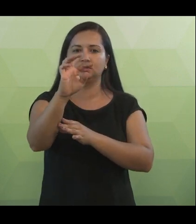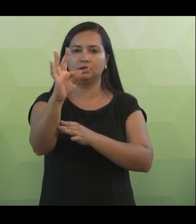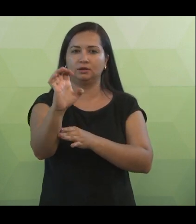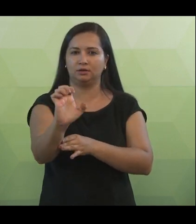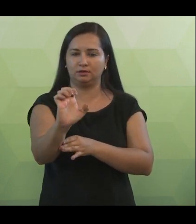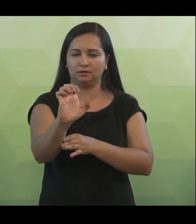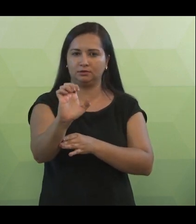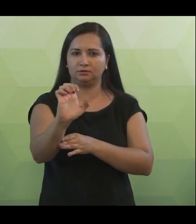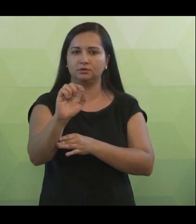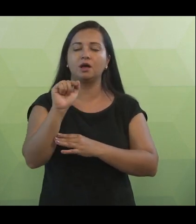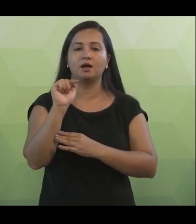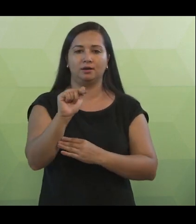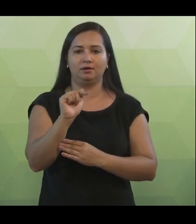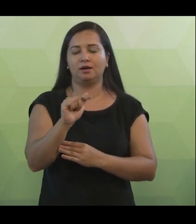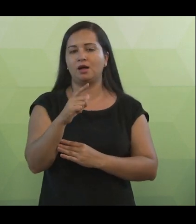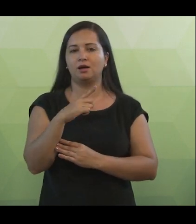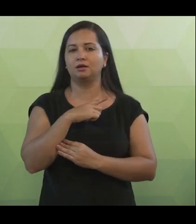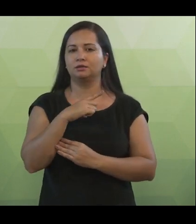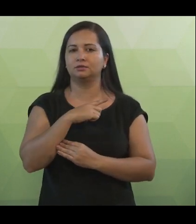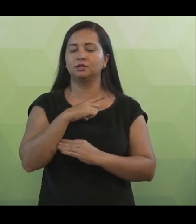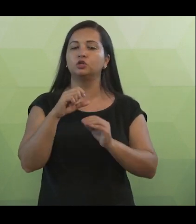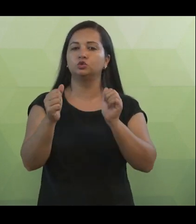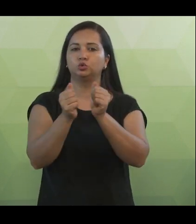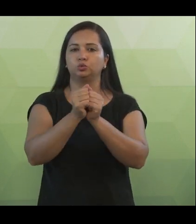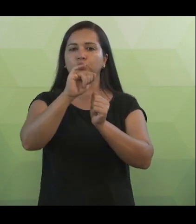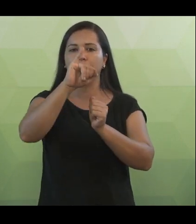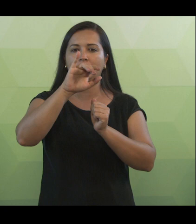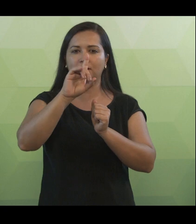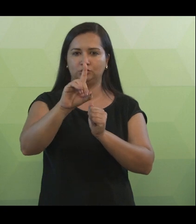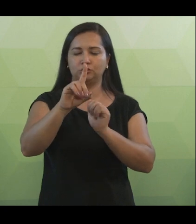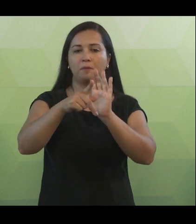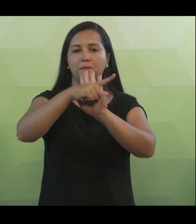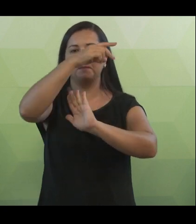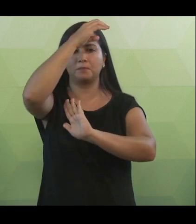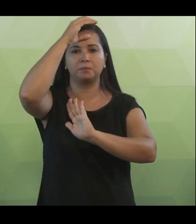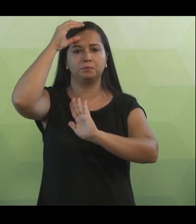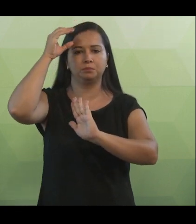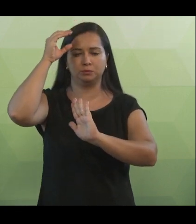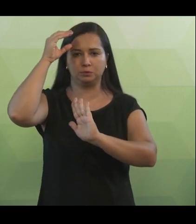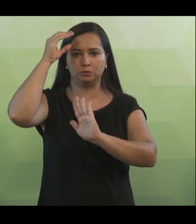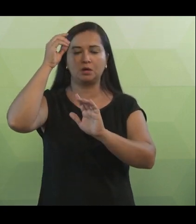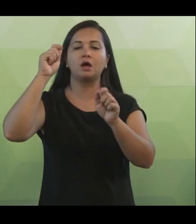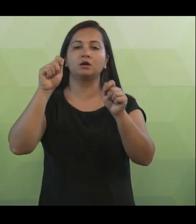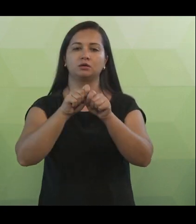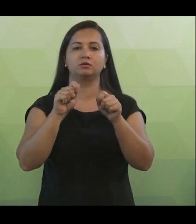do JavaScript junto com o ID do cliente e executará a exclusão.